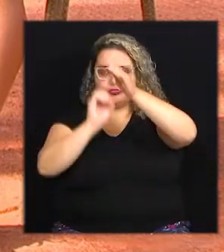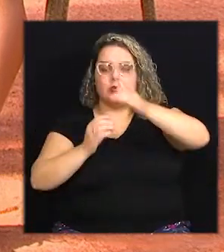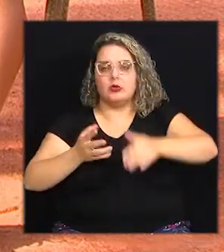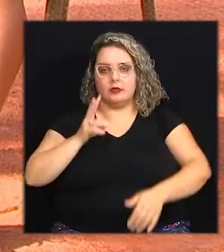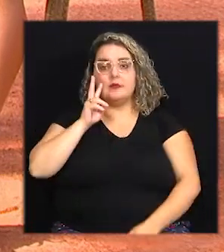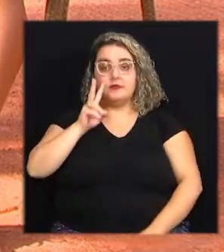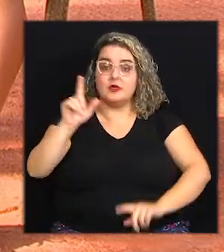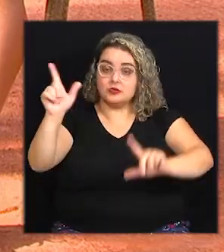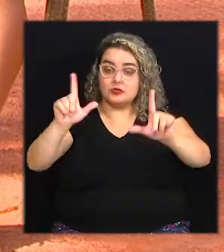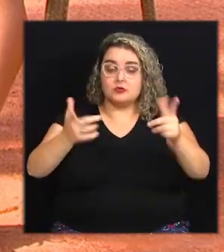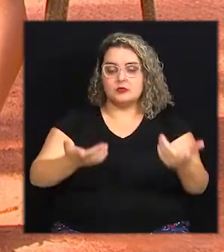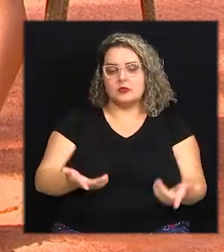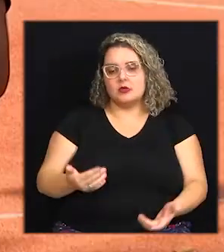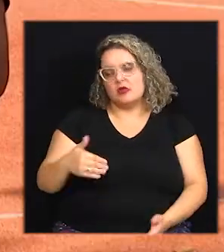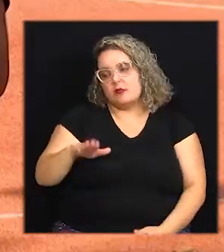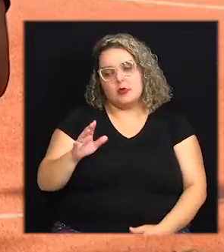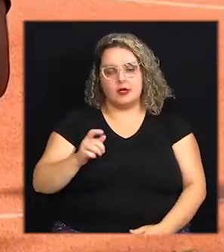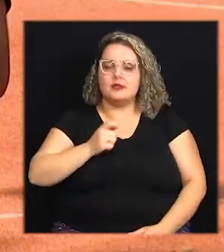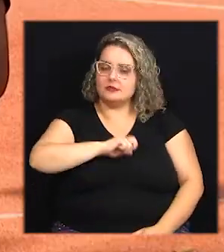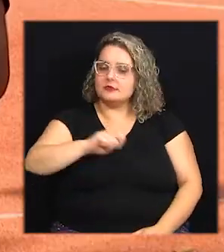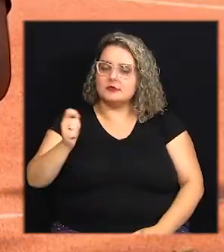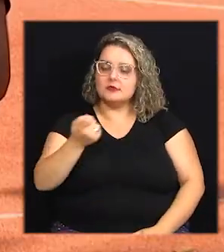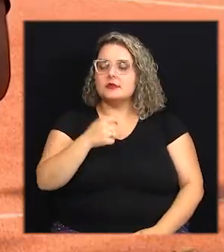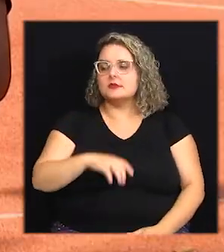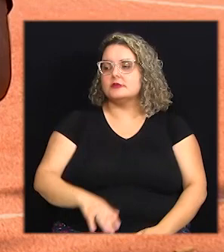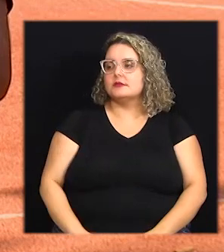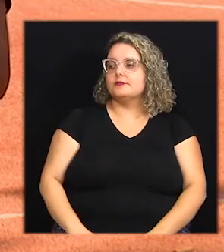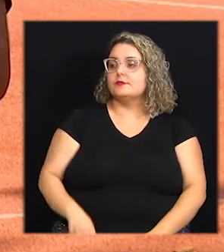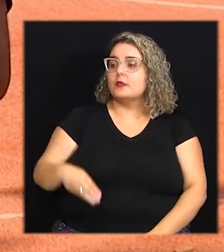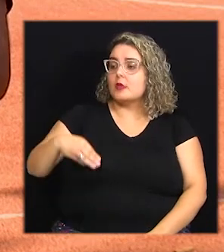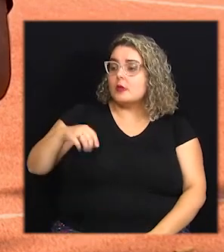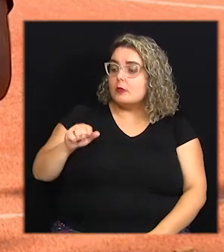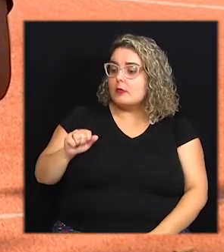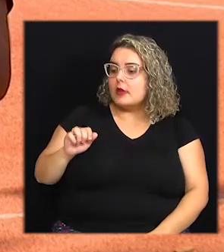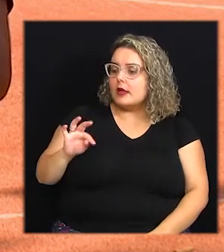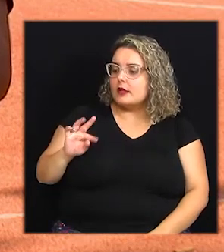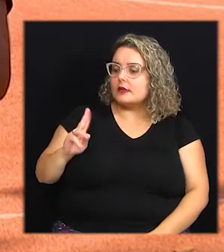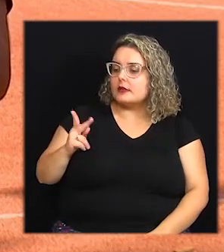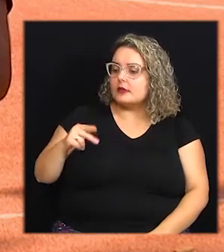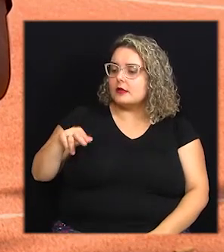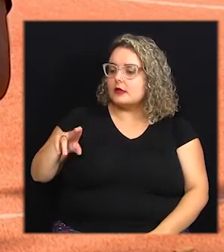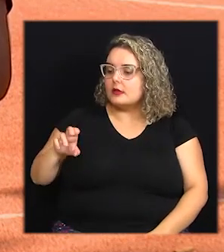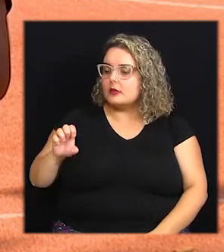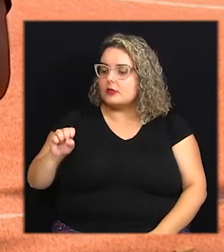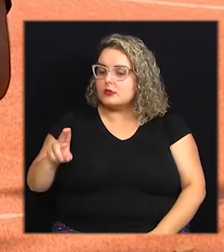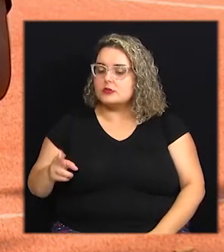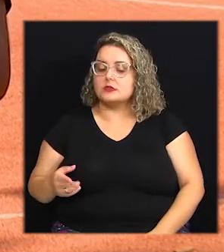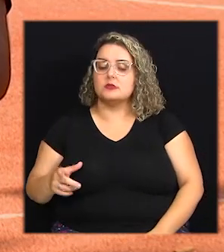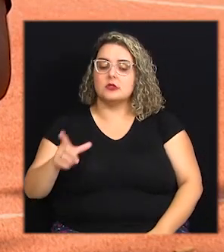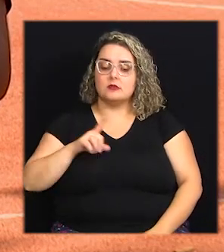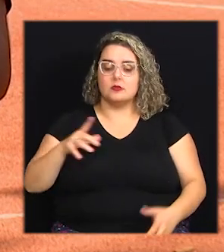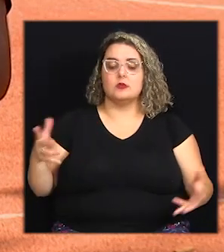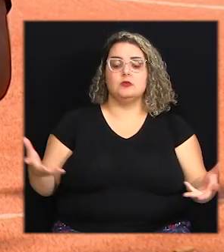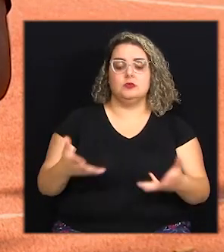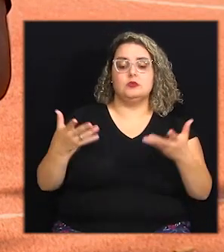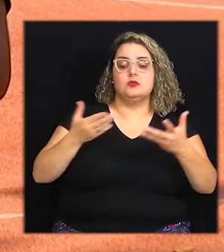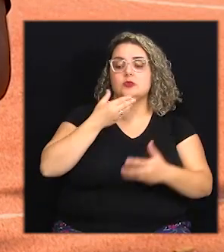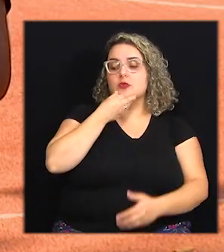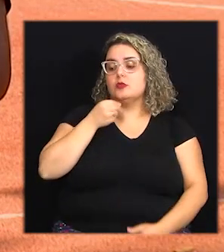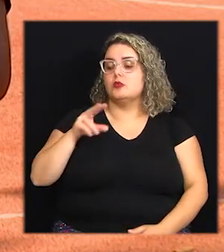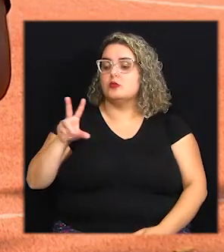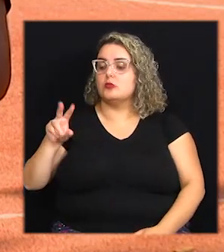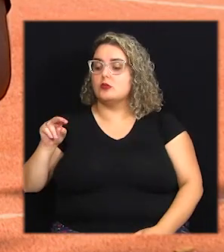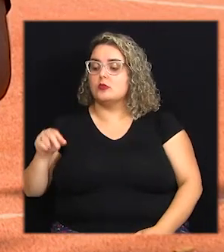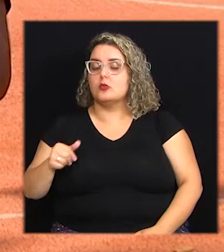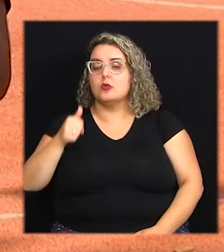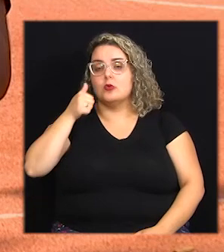bastante basquete, mas é mais no tênis assim mesmo. Agora, Matheus, você teve então o incentivo do seu avô e do seu irmão. Começou a